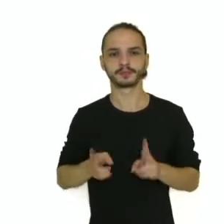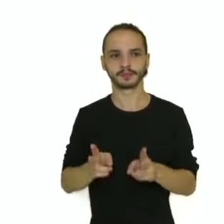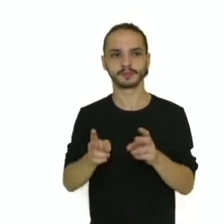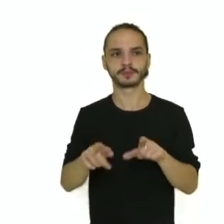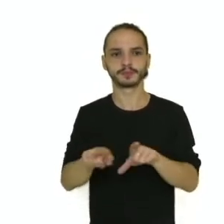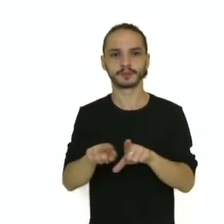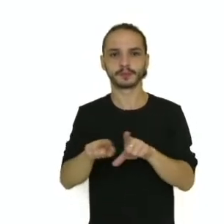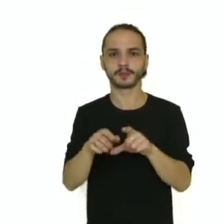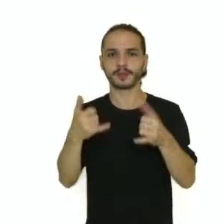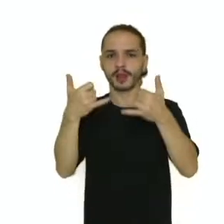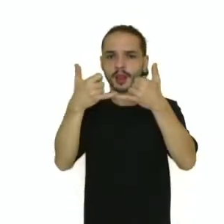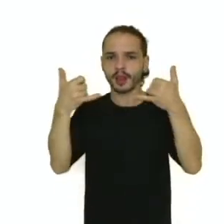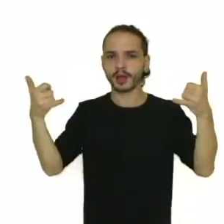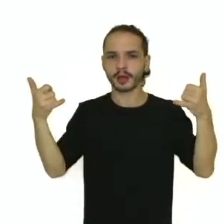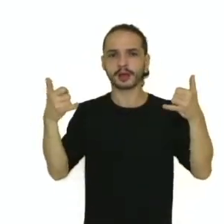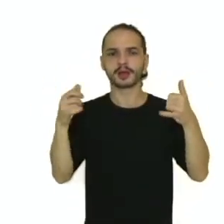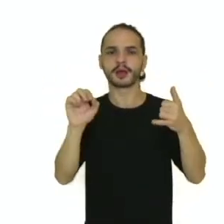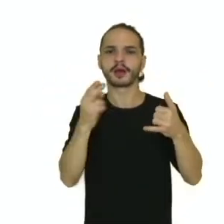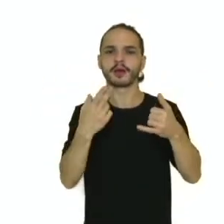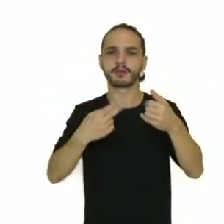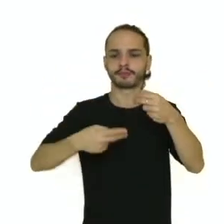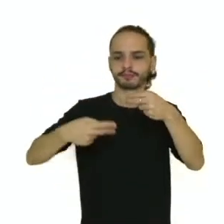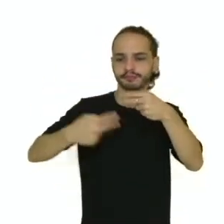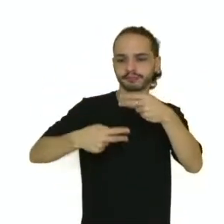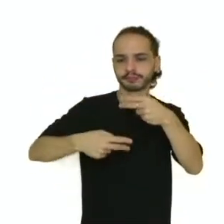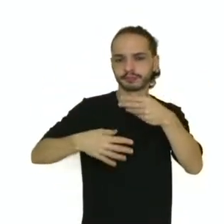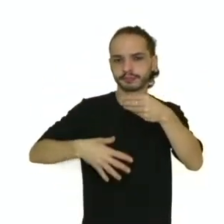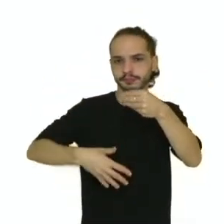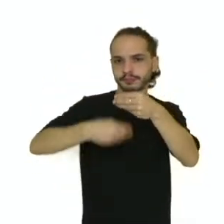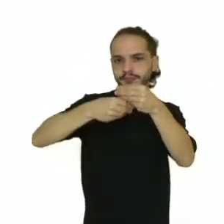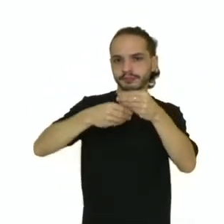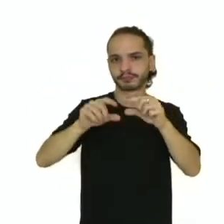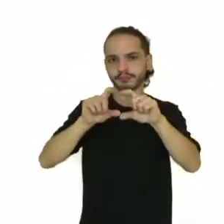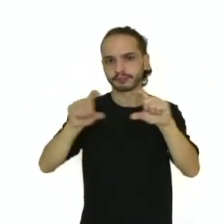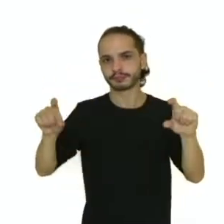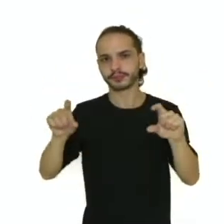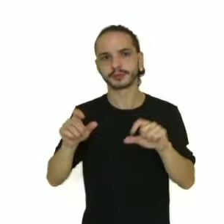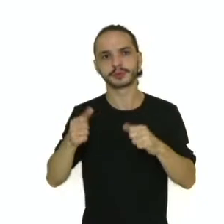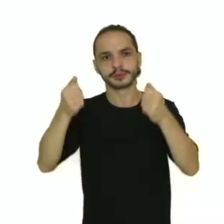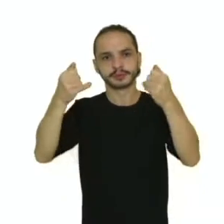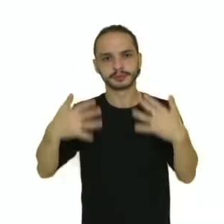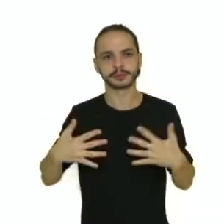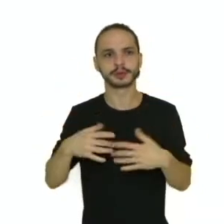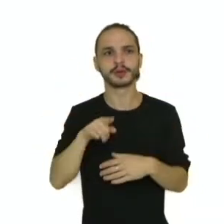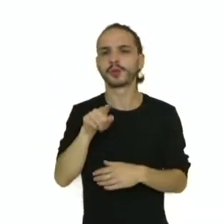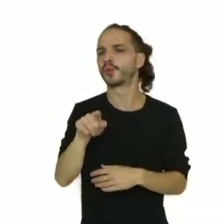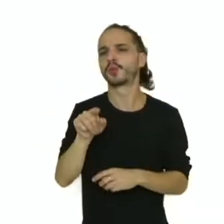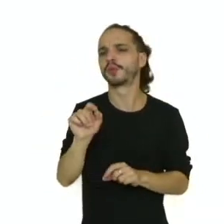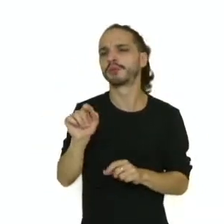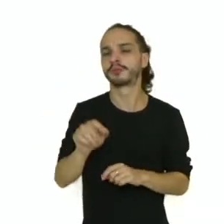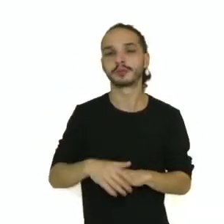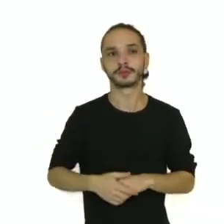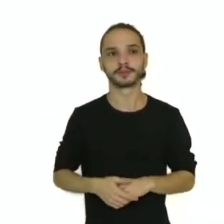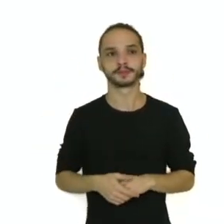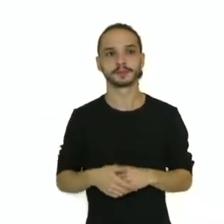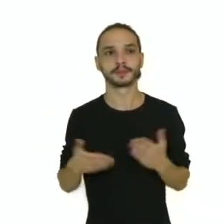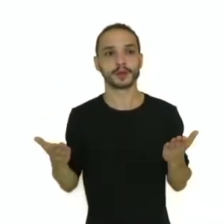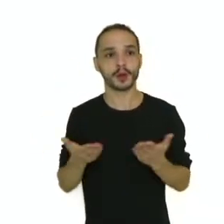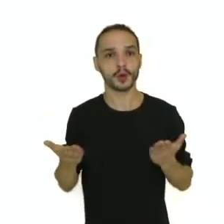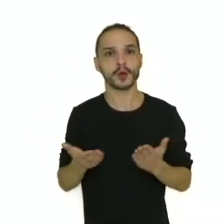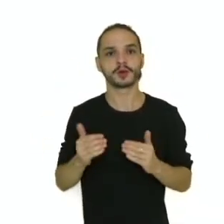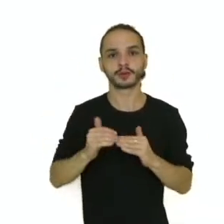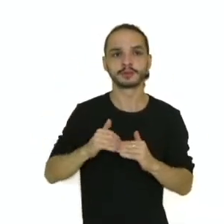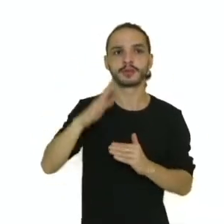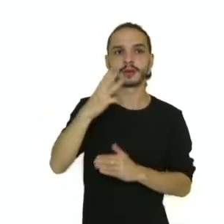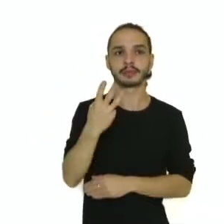ter também a linha fina ou subtítulo na reportagem. E aqui a gente tem a seguinte informação: atualmente, mais de 30